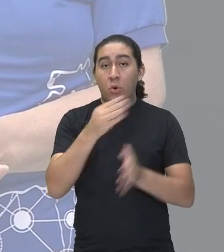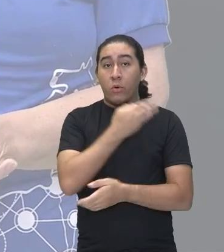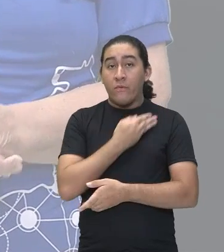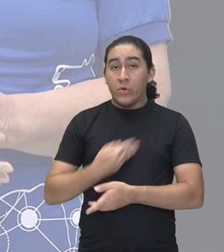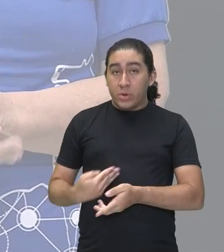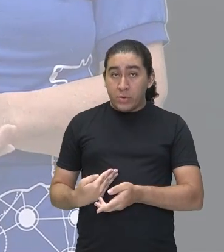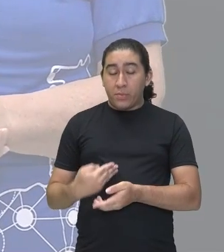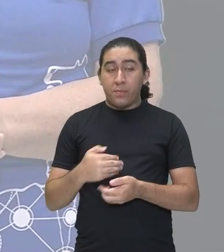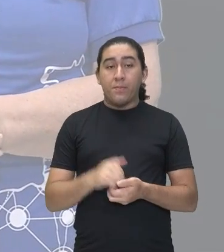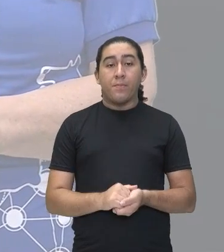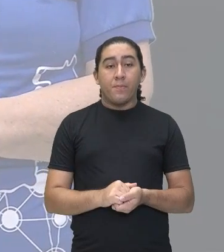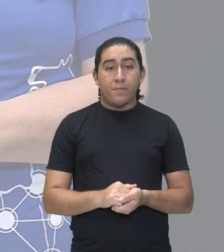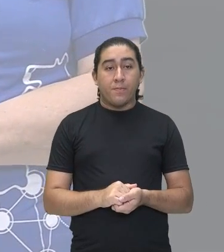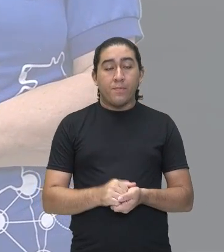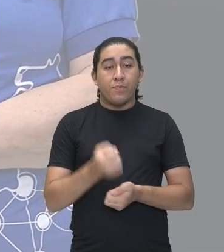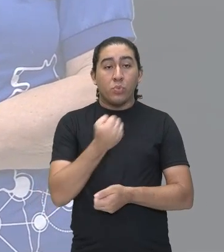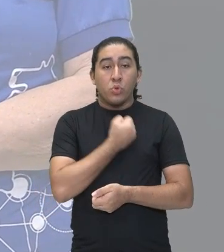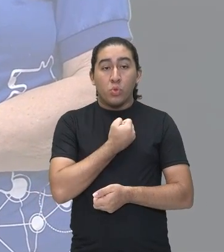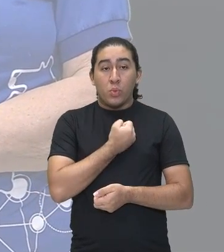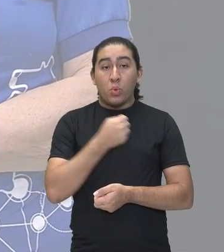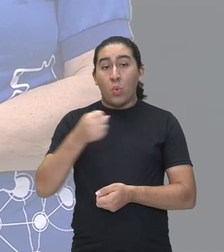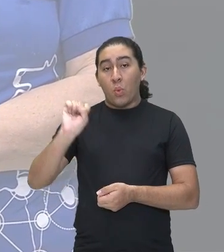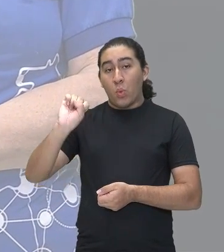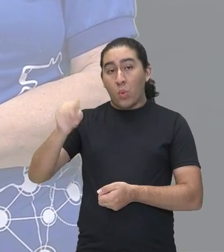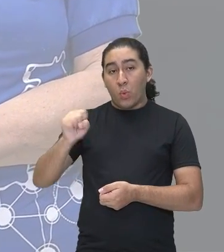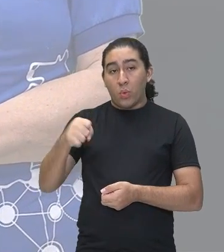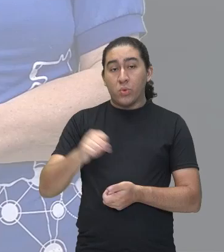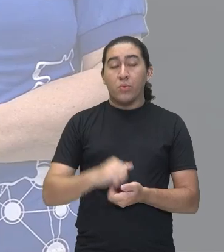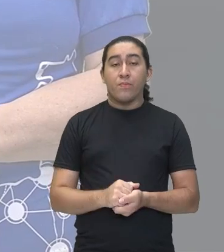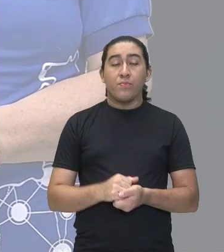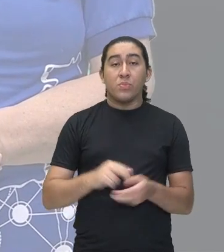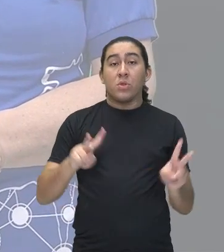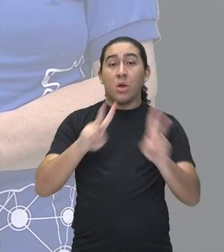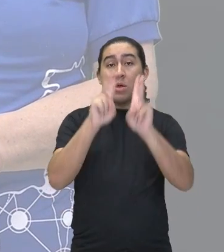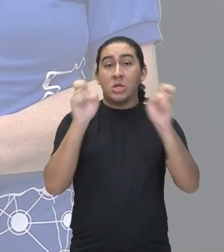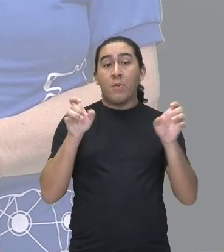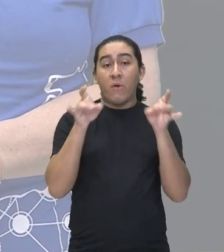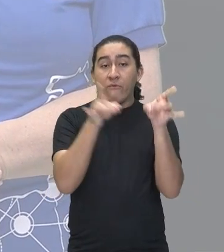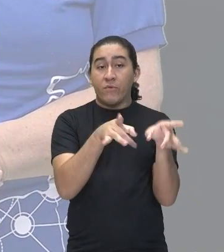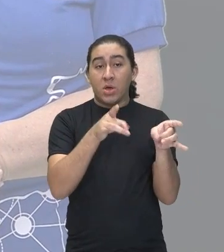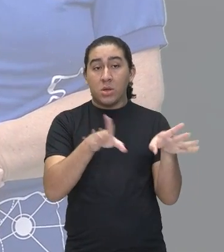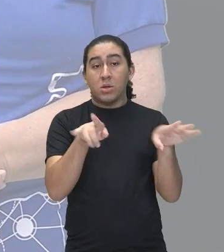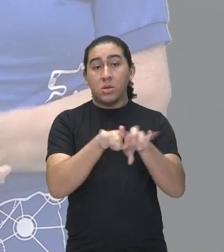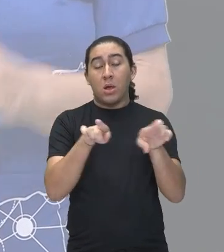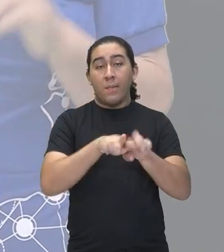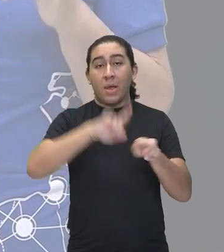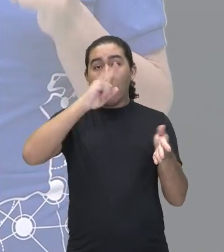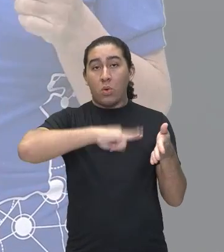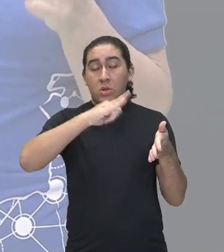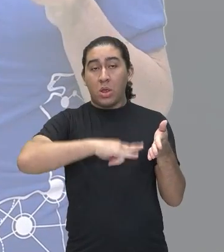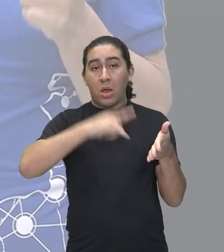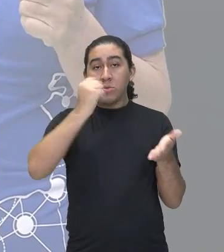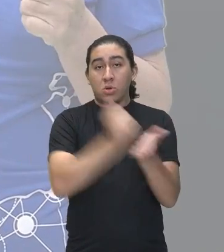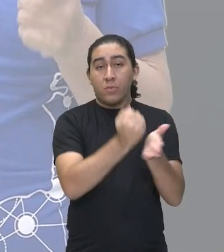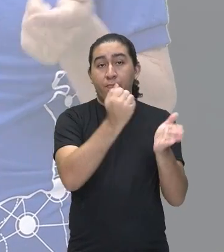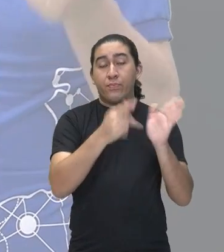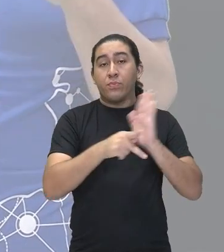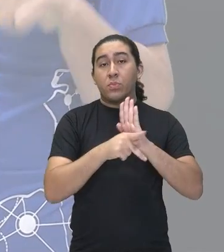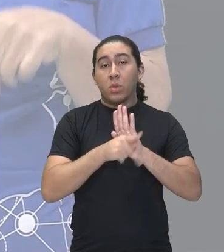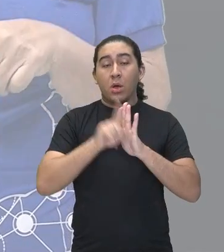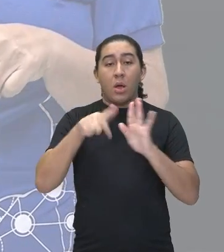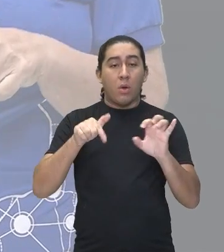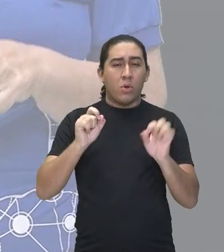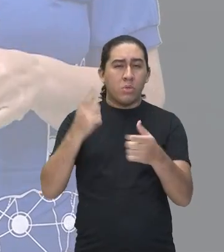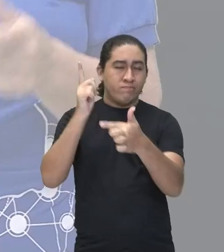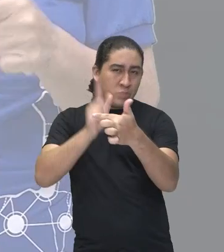Fanfarrão. Carta 8, em que se trata da venda dos despachos e contratos. De maneira irônica,